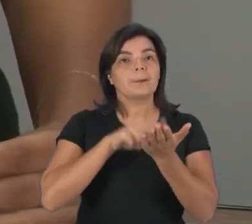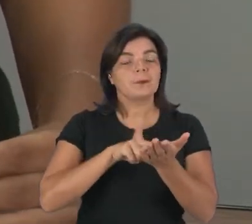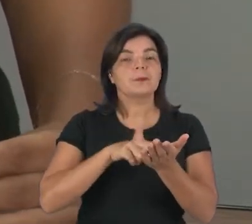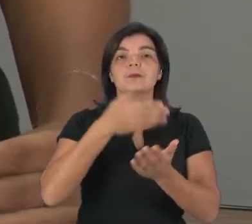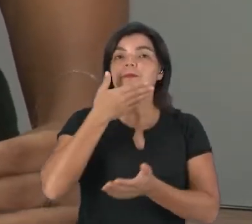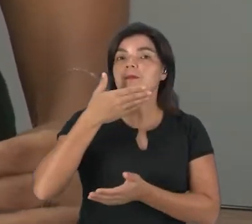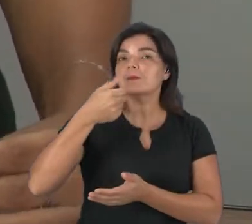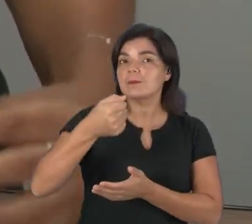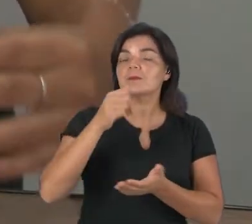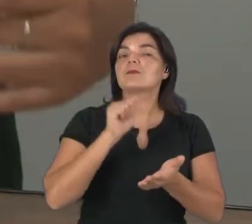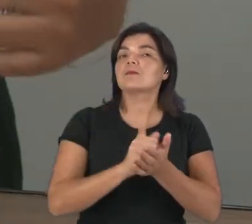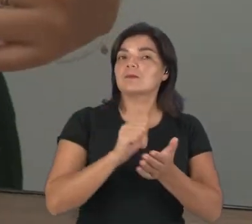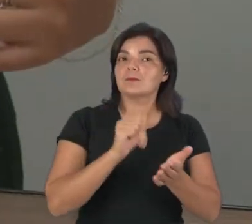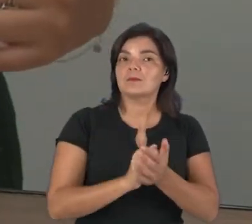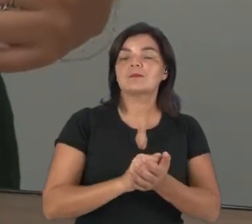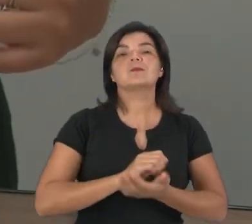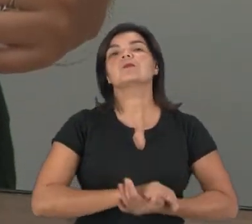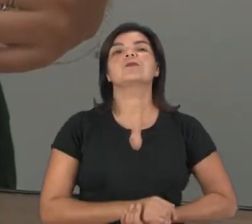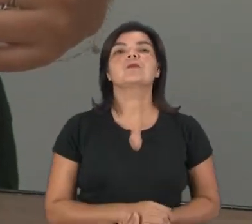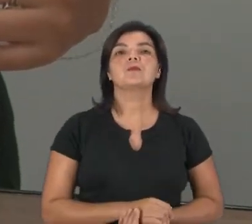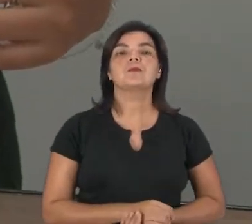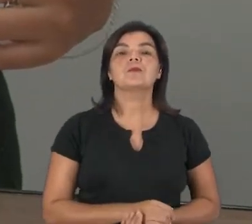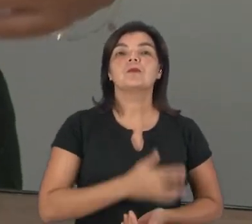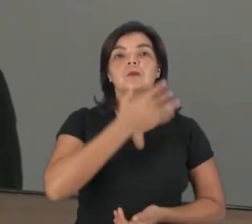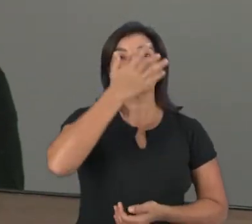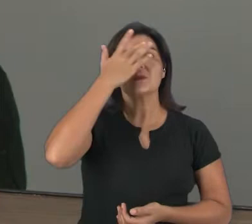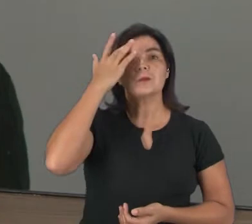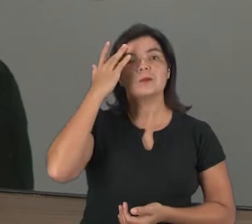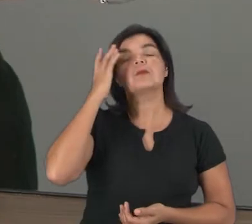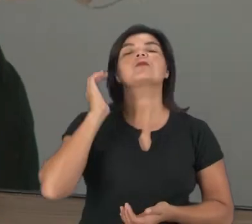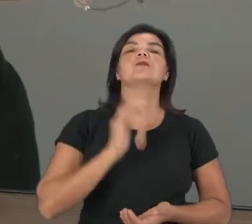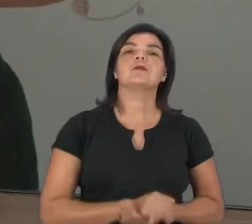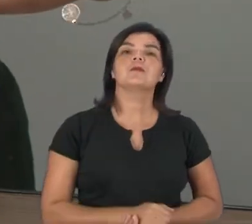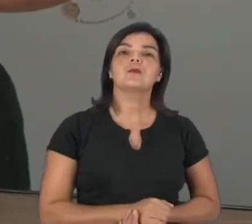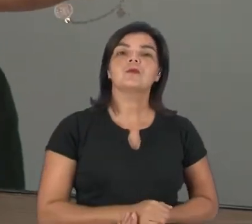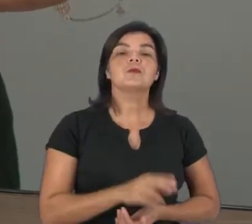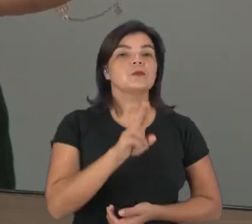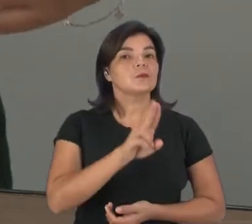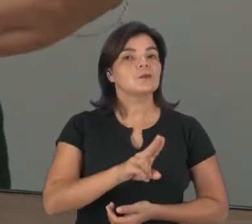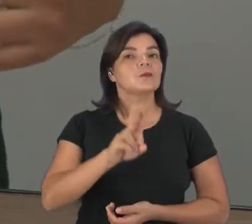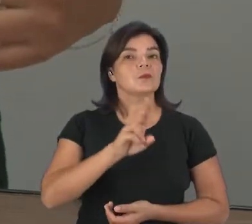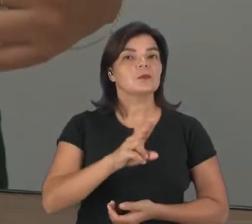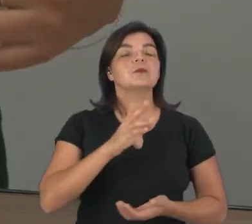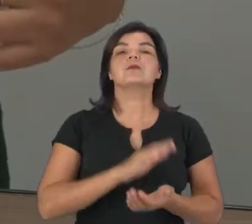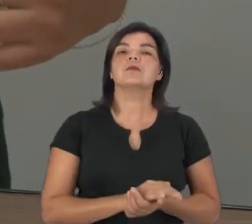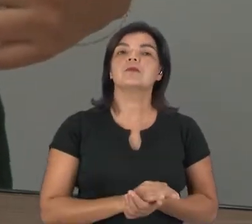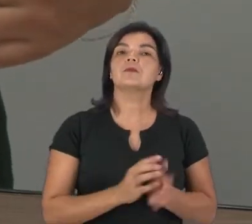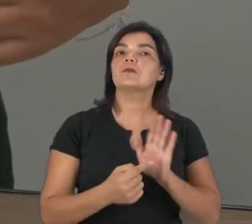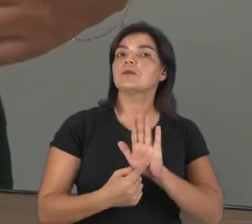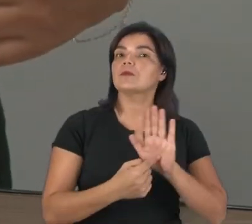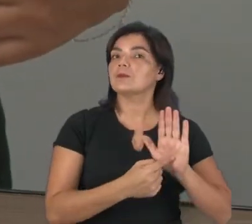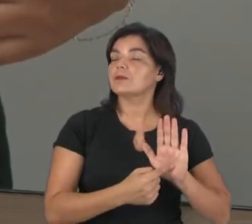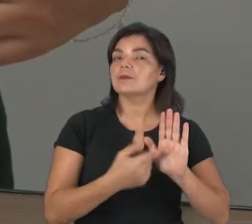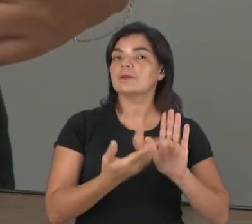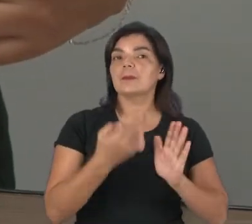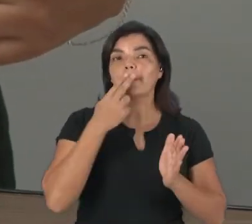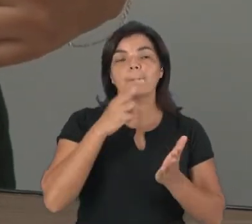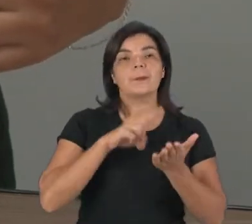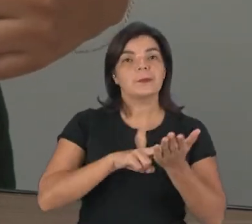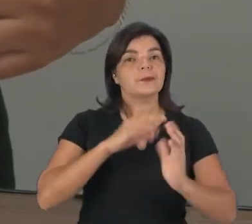preferem até escrever carta. As pessoas, utilizam estes recursos